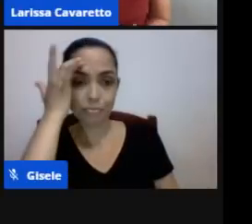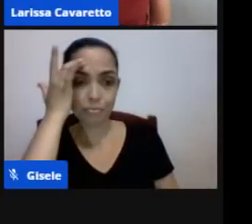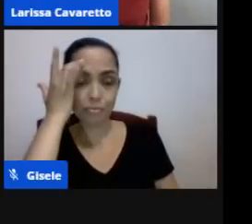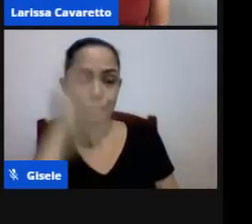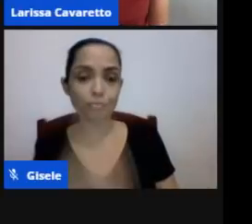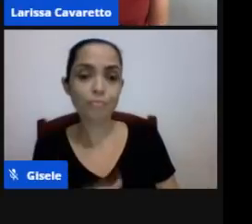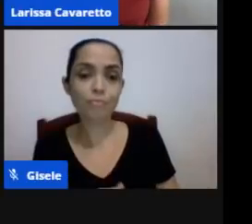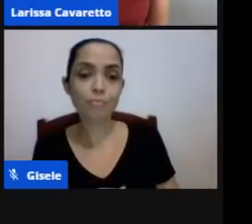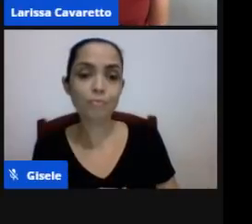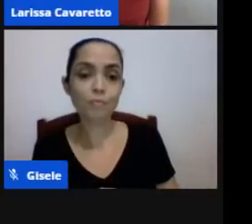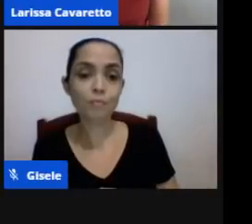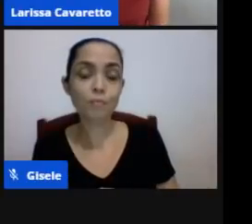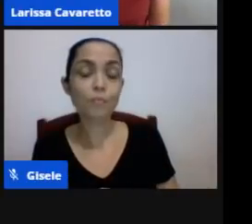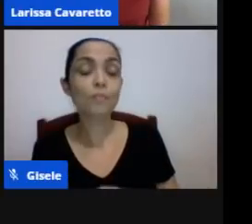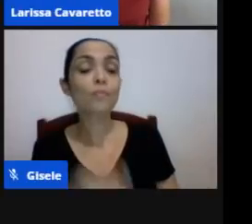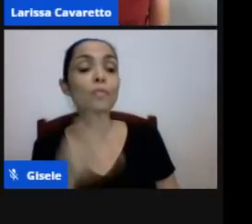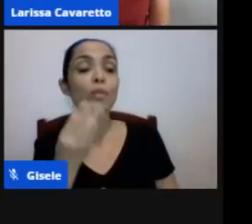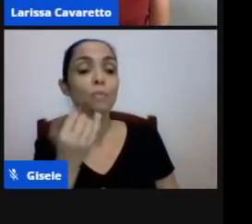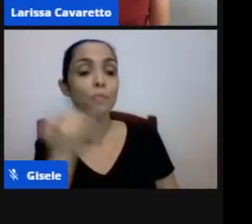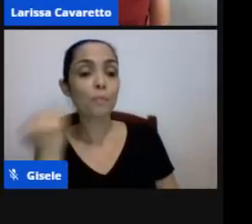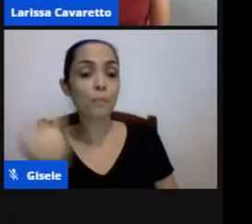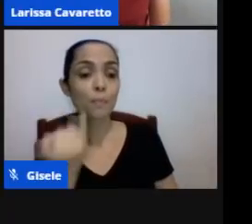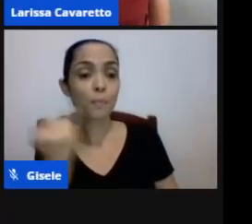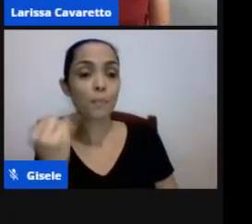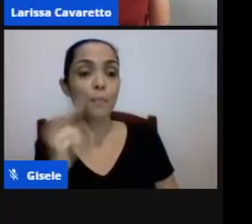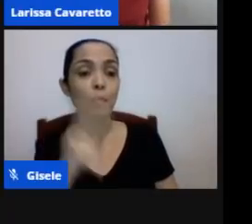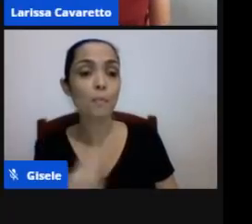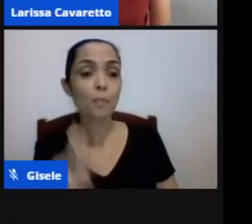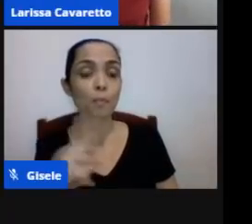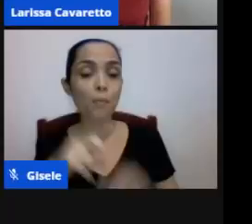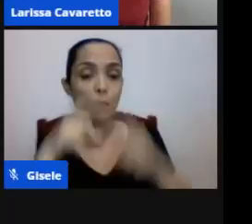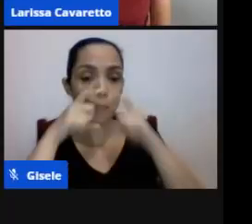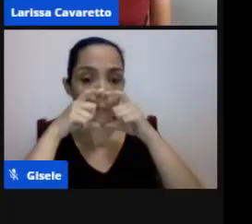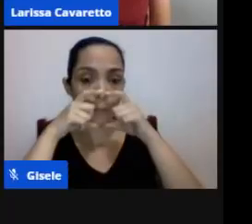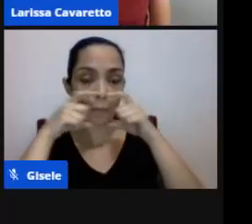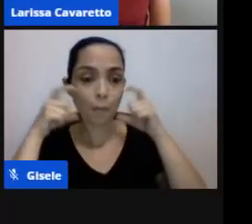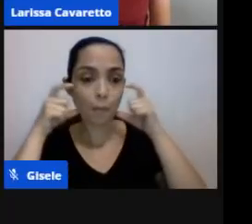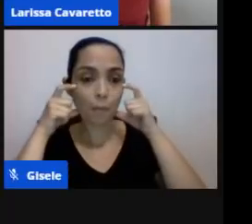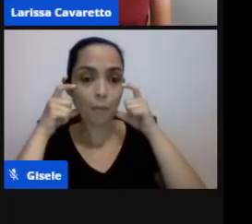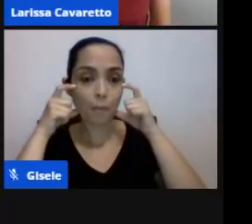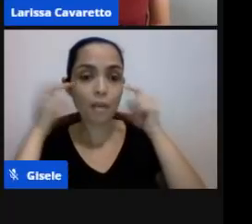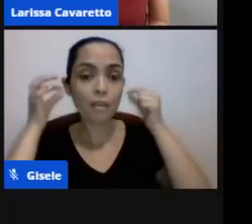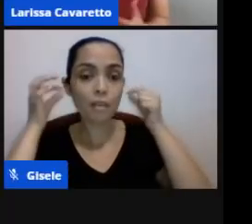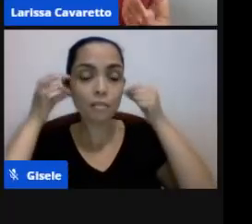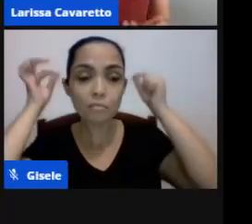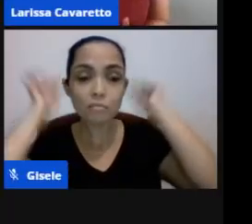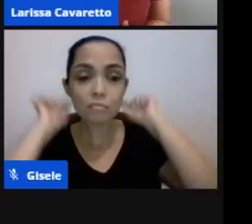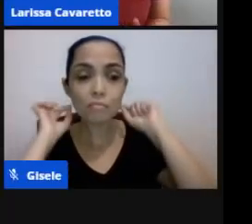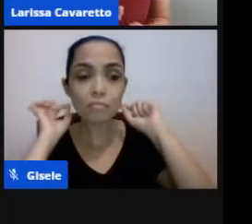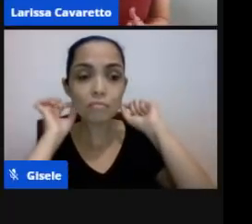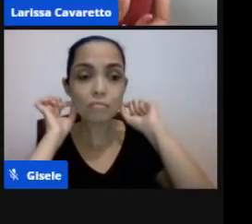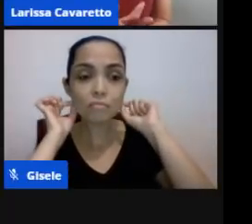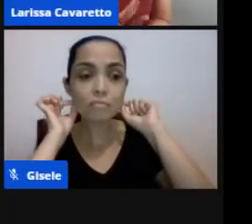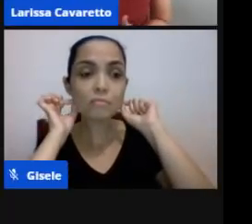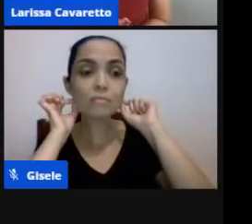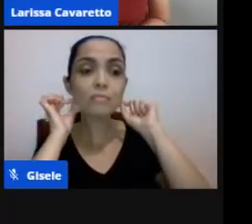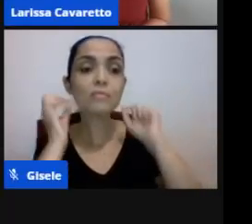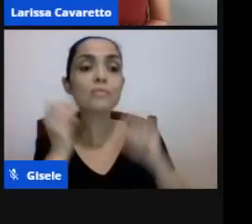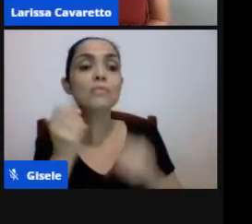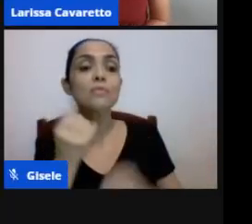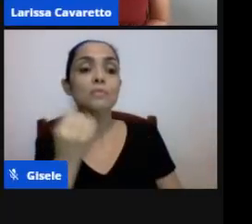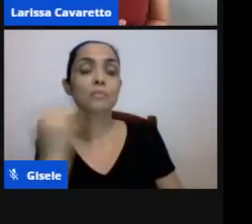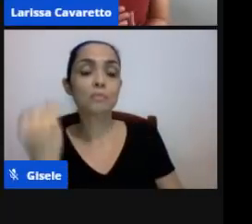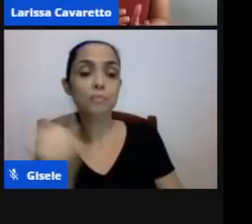E uma coisa muito importante em relação à máscara é o ajuste. Né? Os estudos mostraram que a máscara é sim eficaz, mesmo a máscara